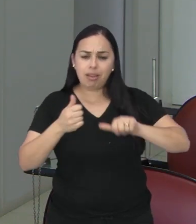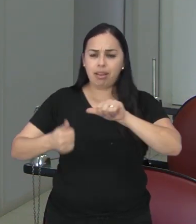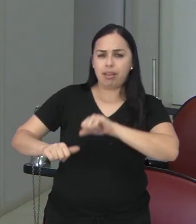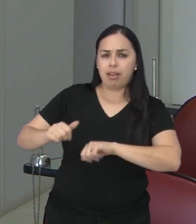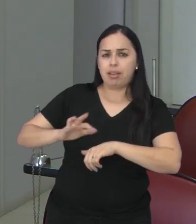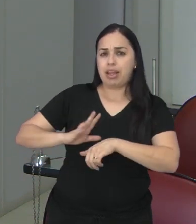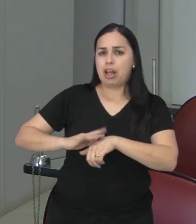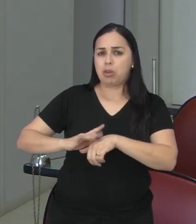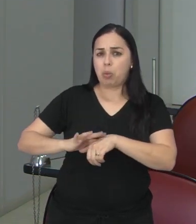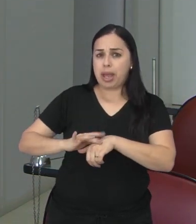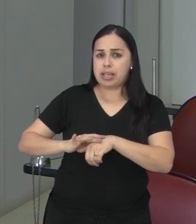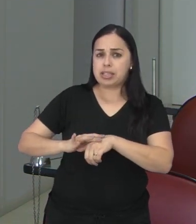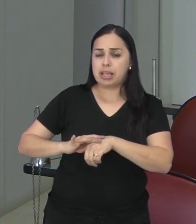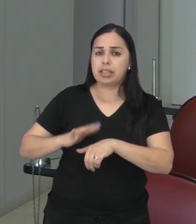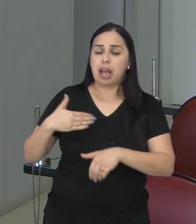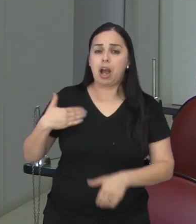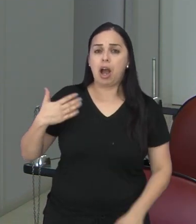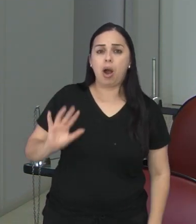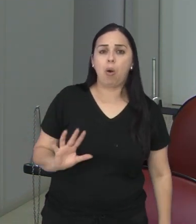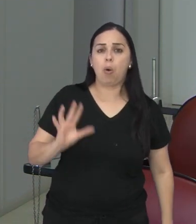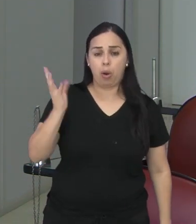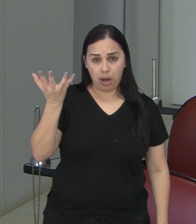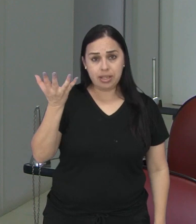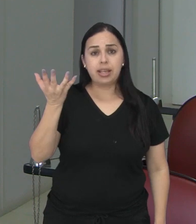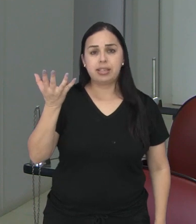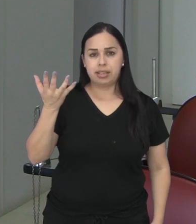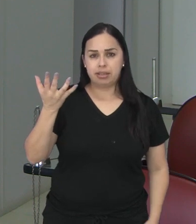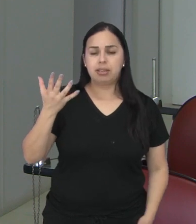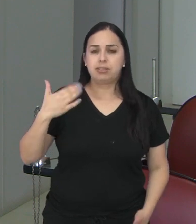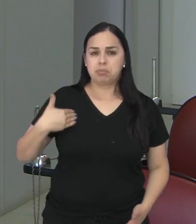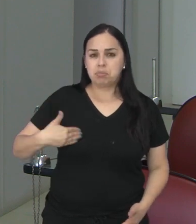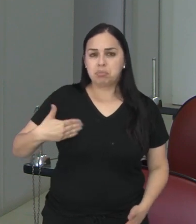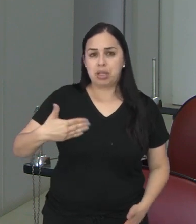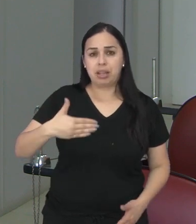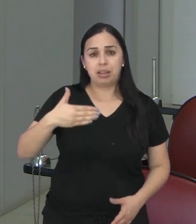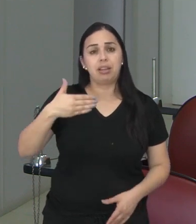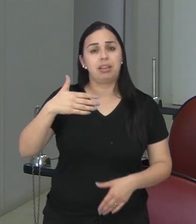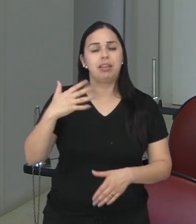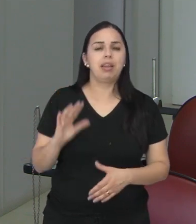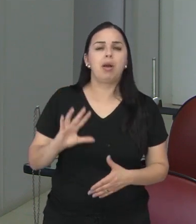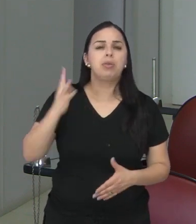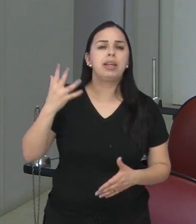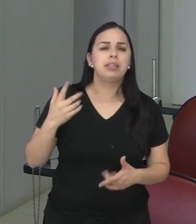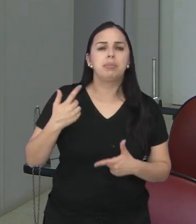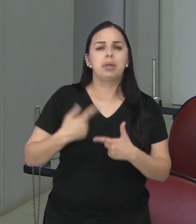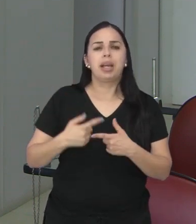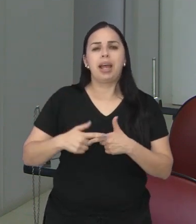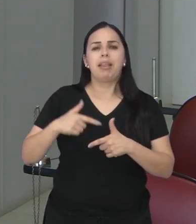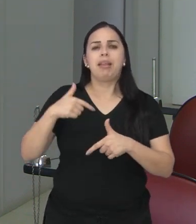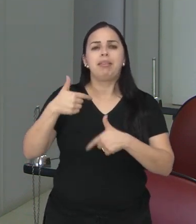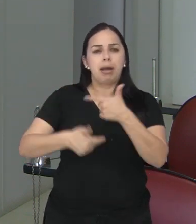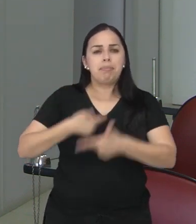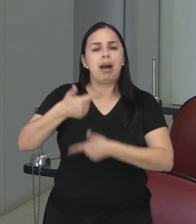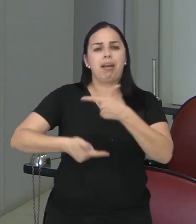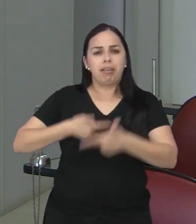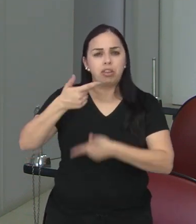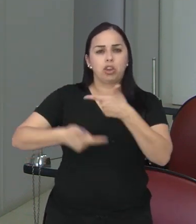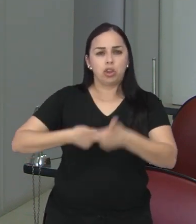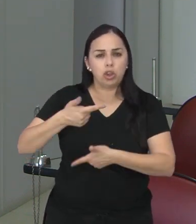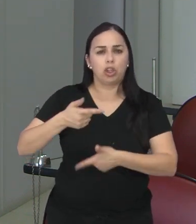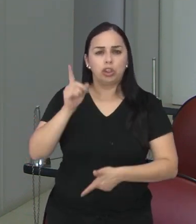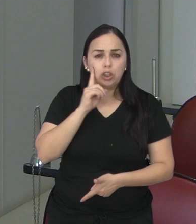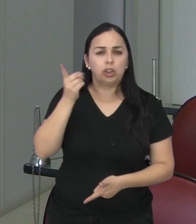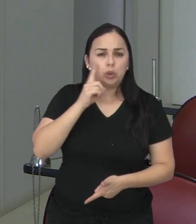casos das doenças ocupacionais, que também são consideradas doenças do trabalho. E hoje, as mais comuns